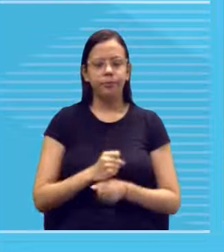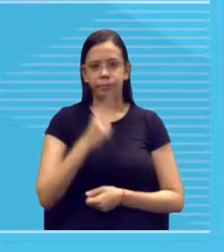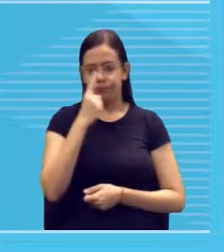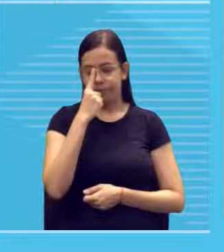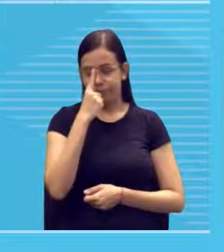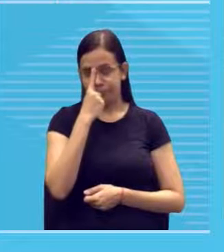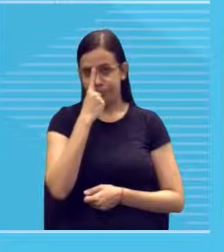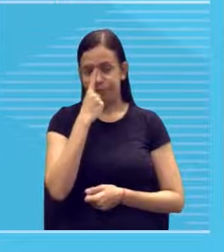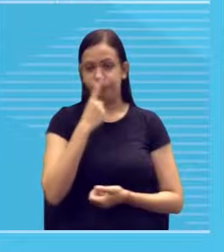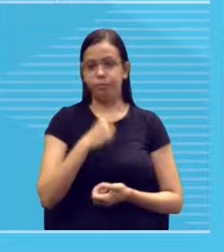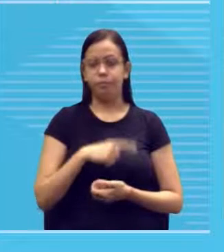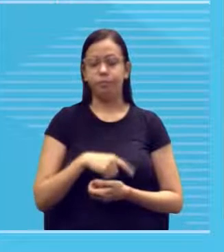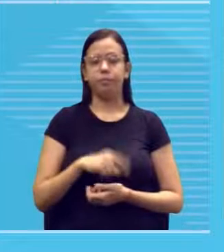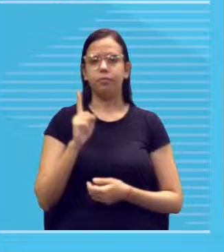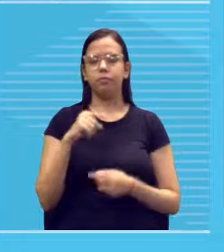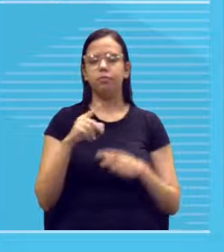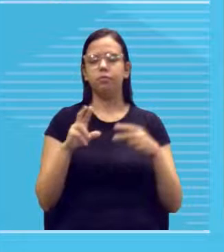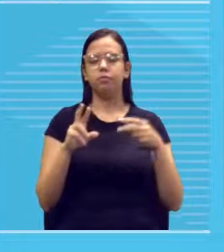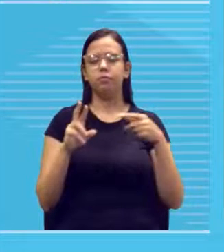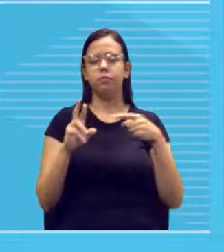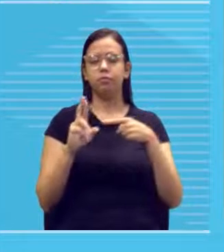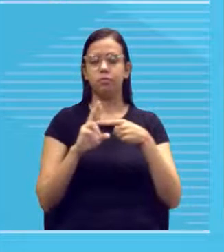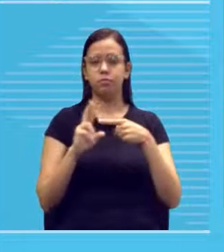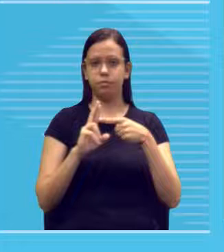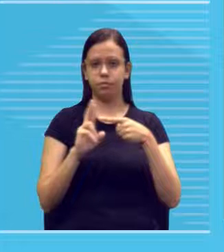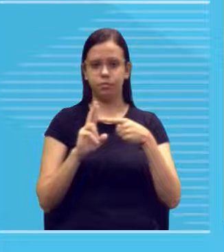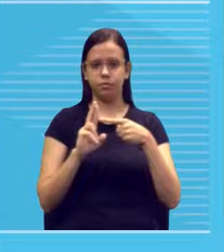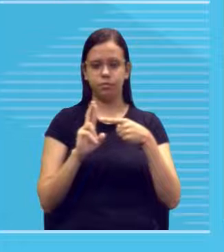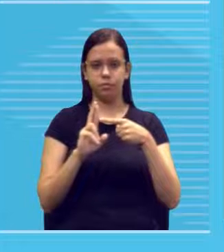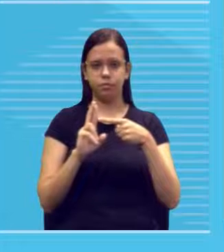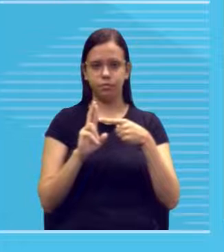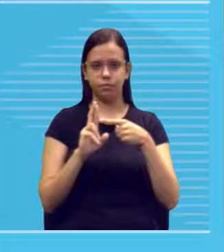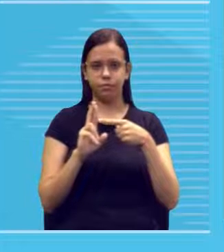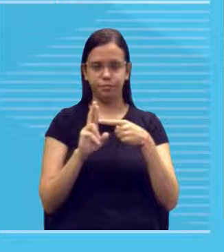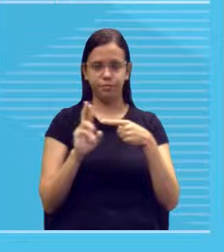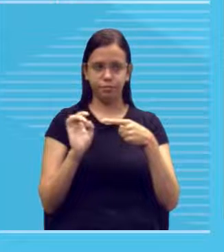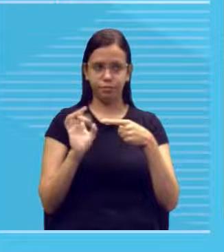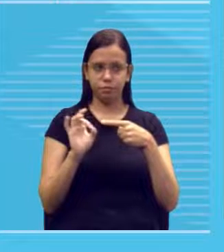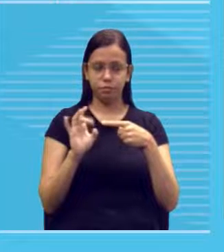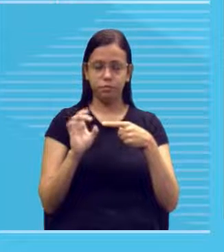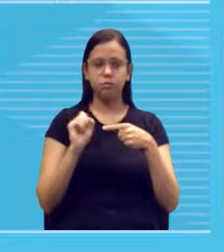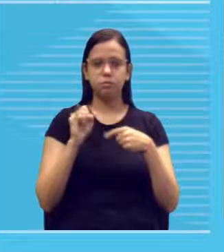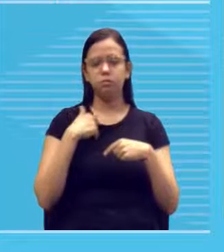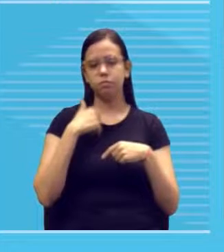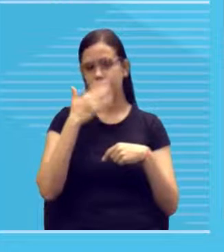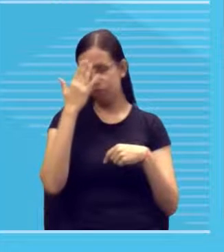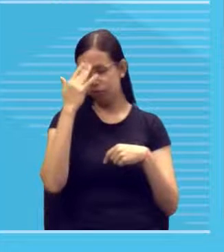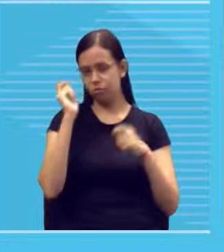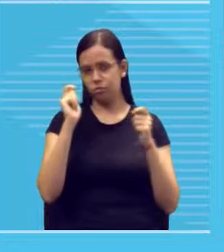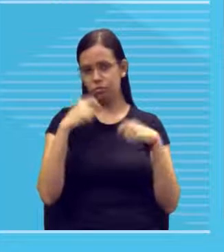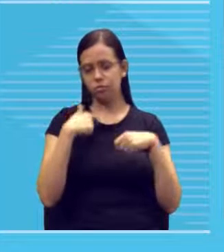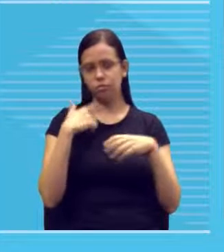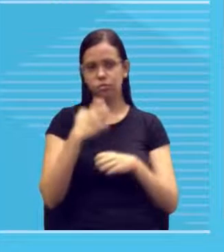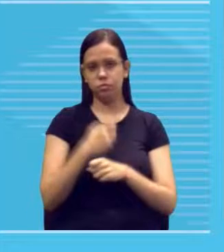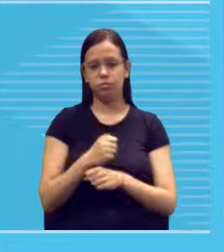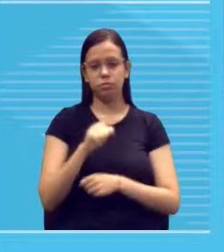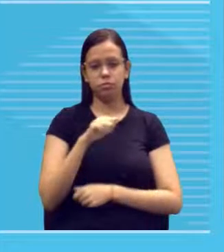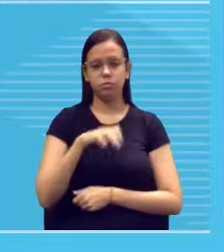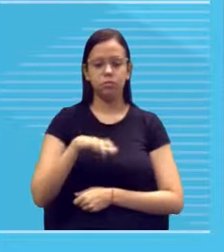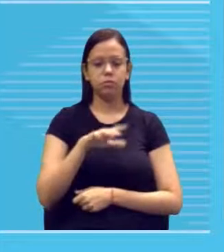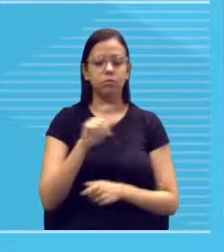o raio Eu só preciso disso se eu souber o raio eu consigo calcular a área